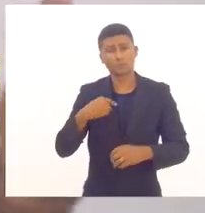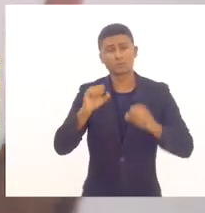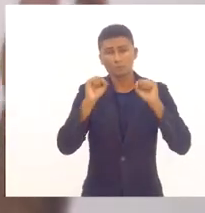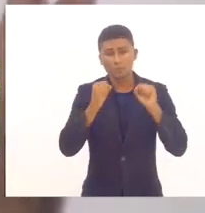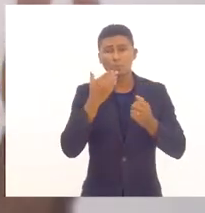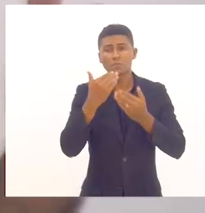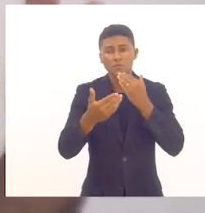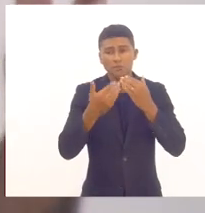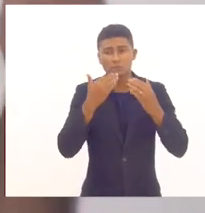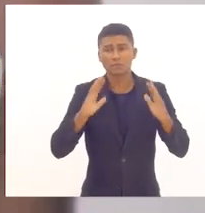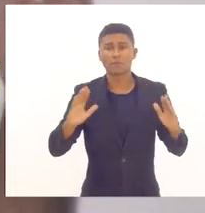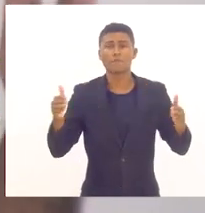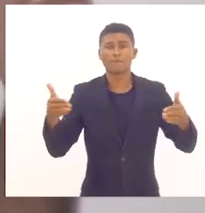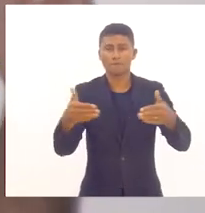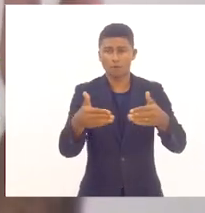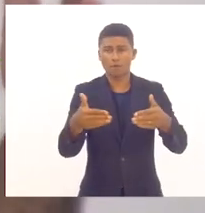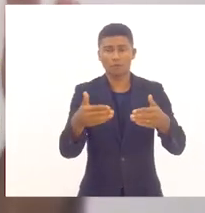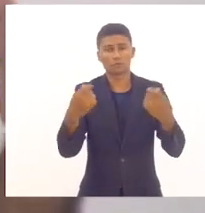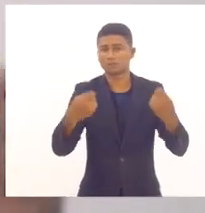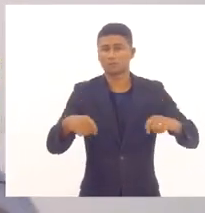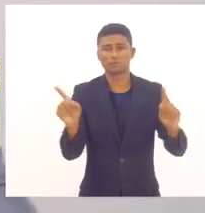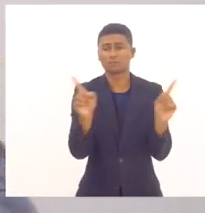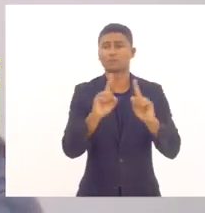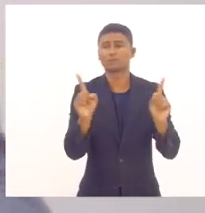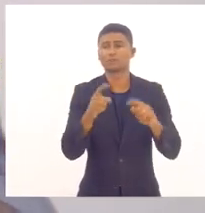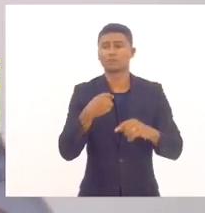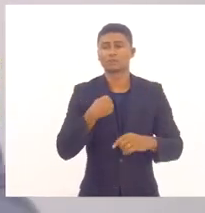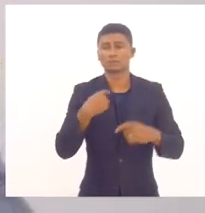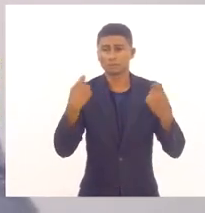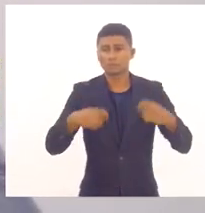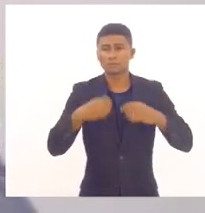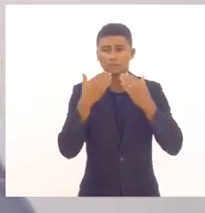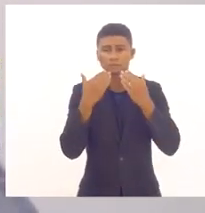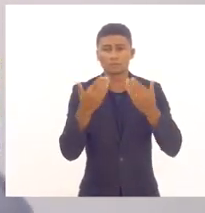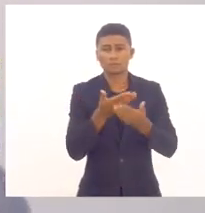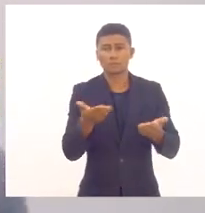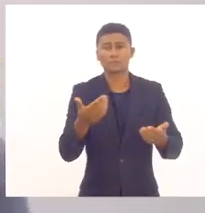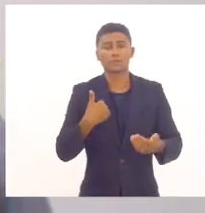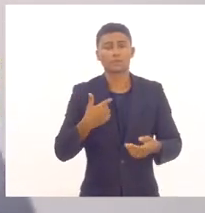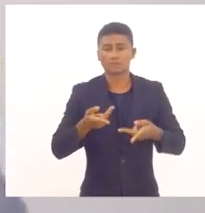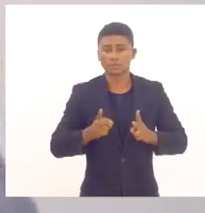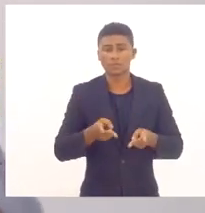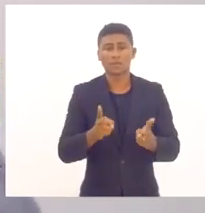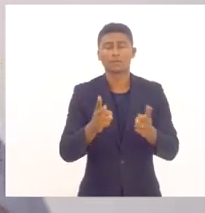do fórum. Correto, Leon, você que é do INEPAC? Então, como eu sou um cara do direito,